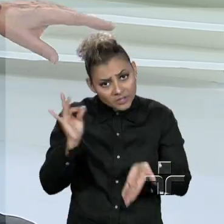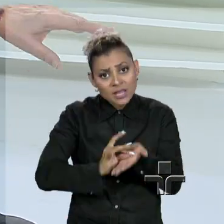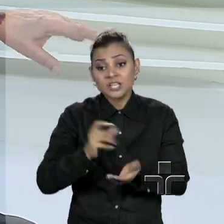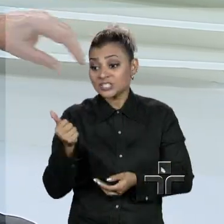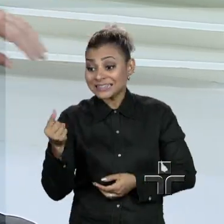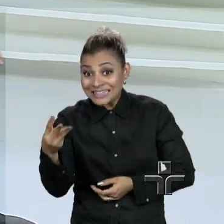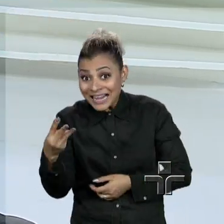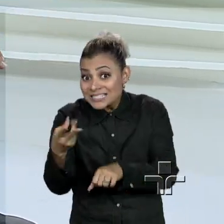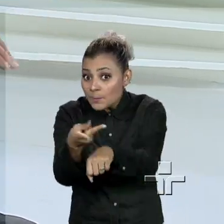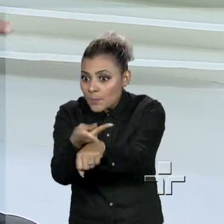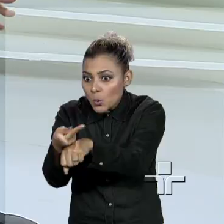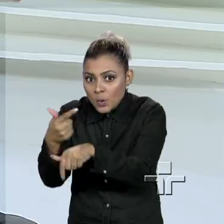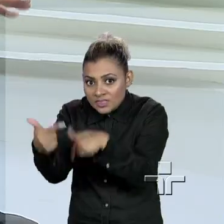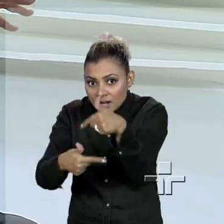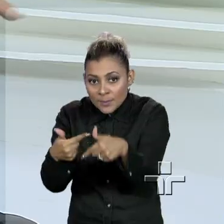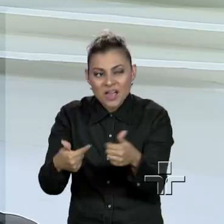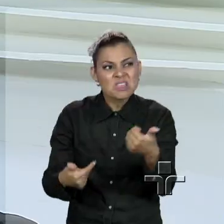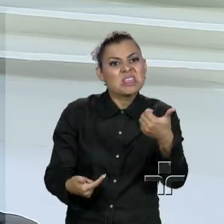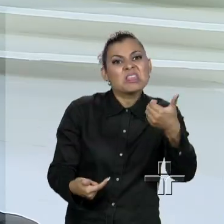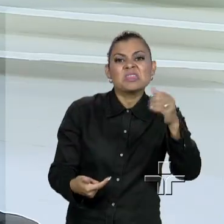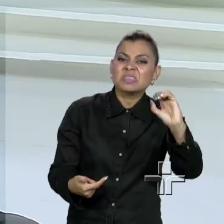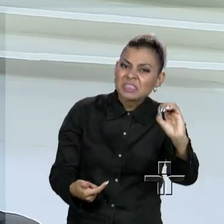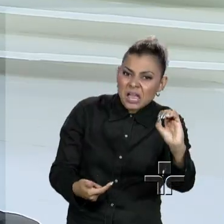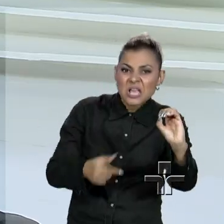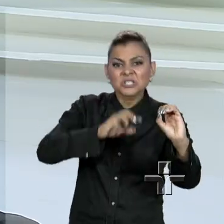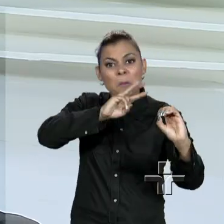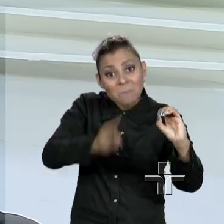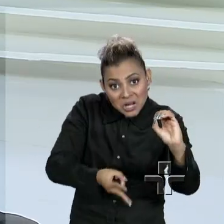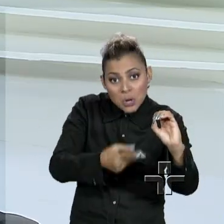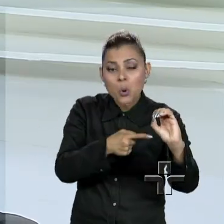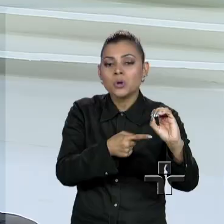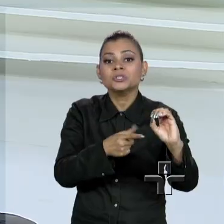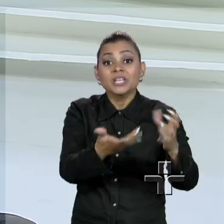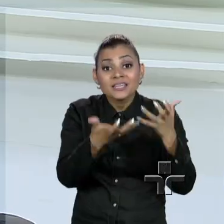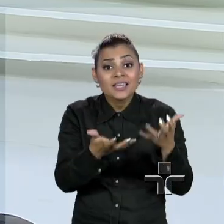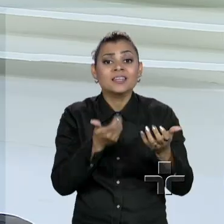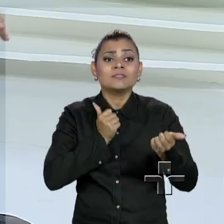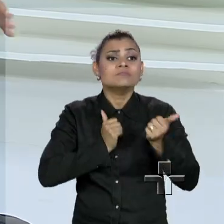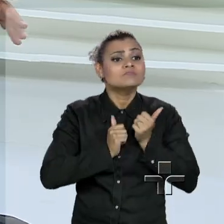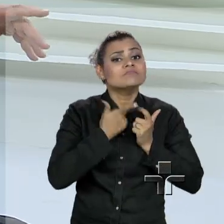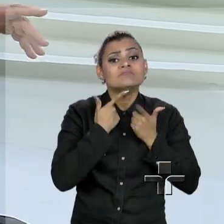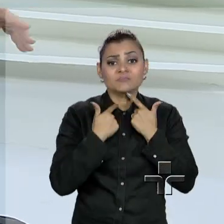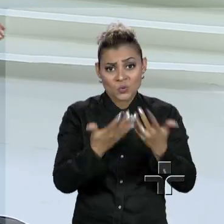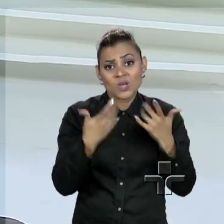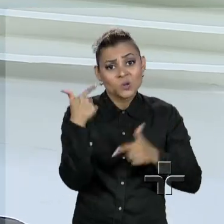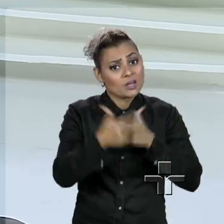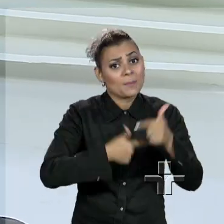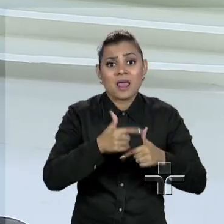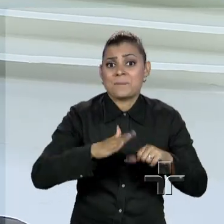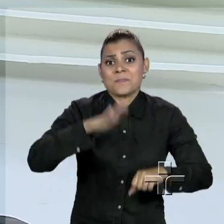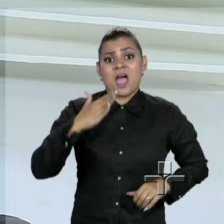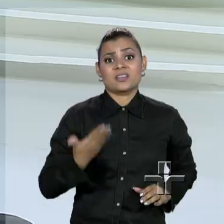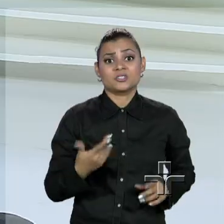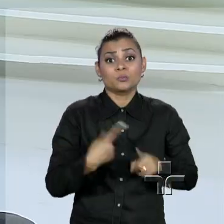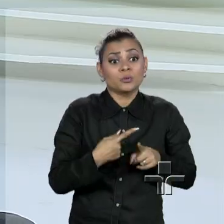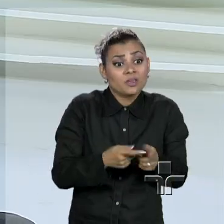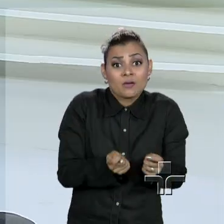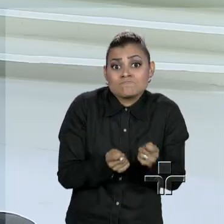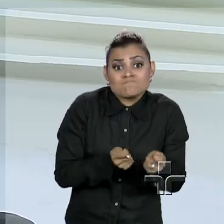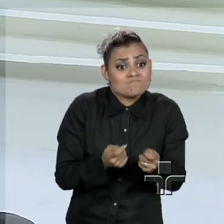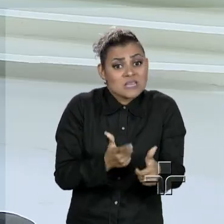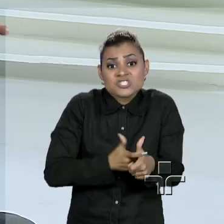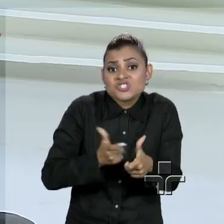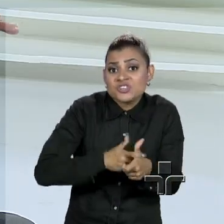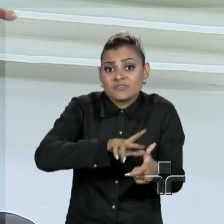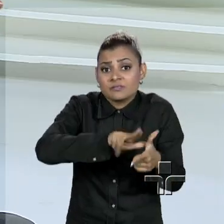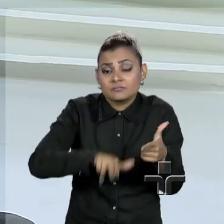procurando emprego, 10 milhões, mais ou menos, que gostariam de trabalhar um pouco mais, porque estão apertados. E